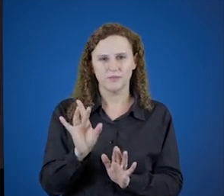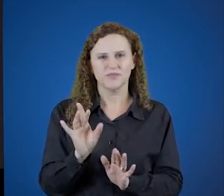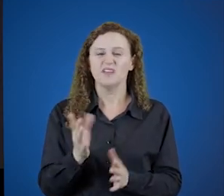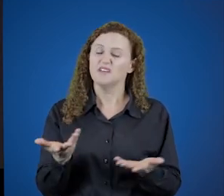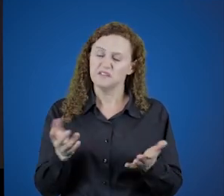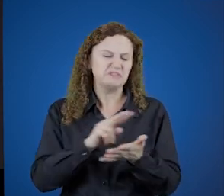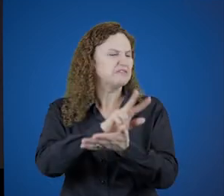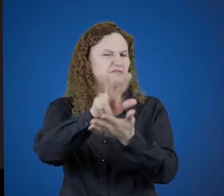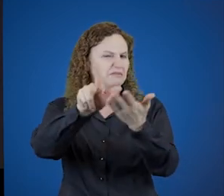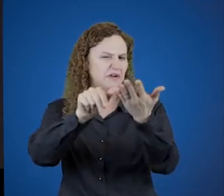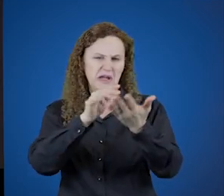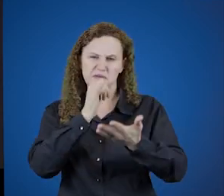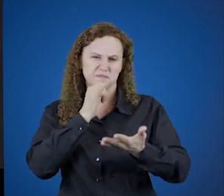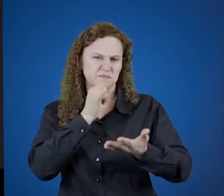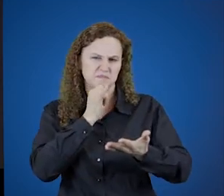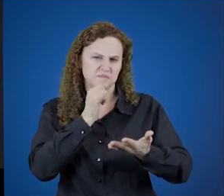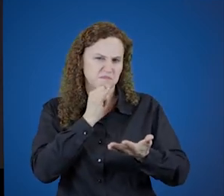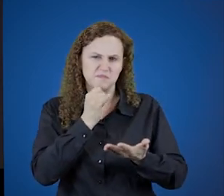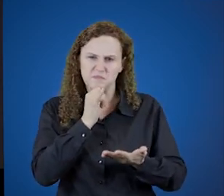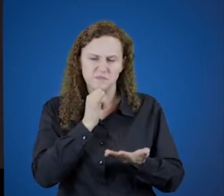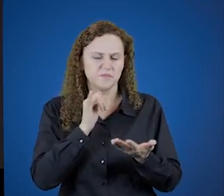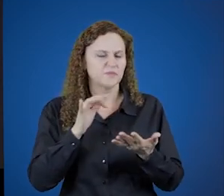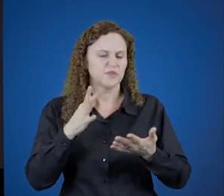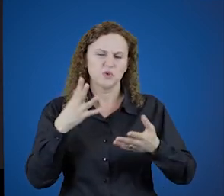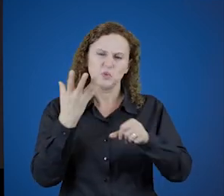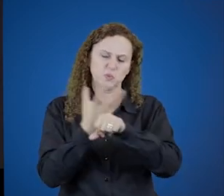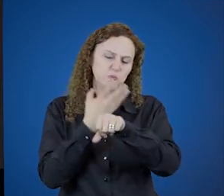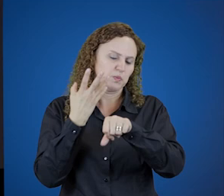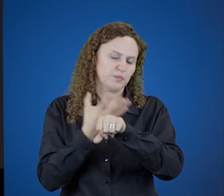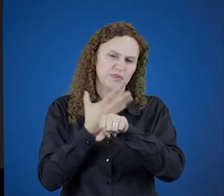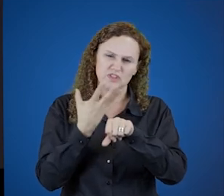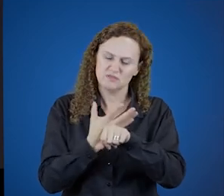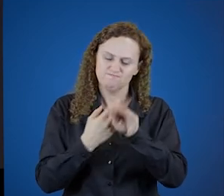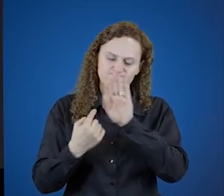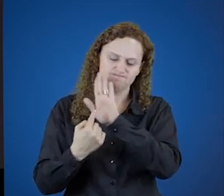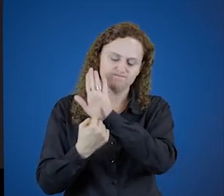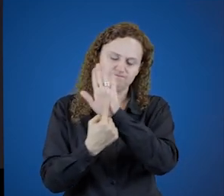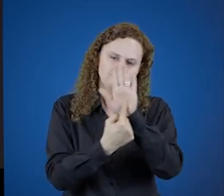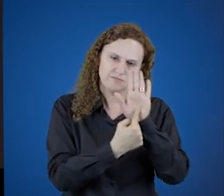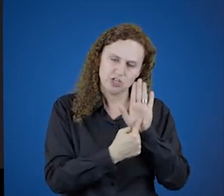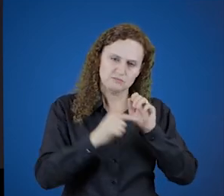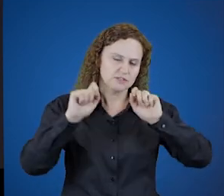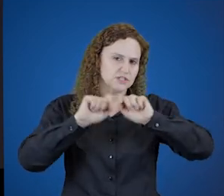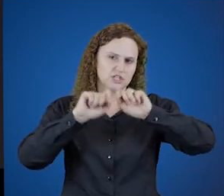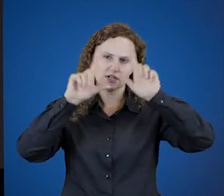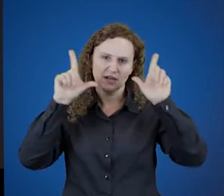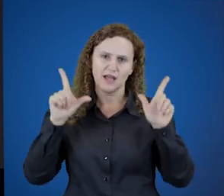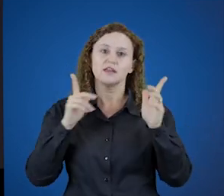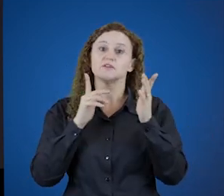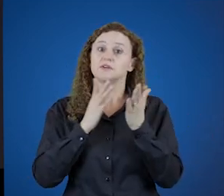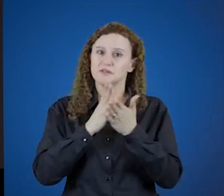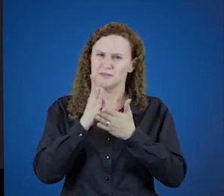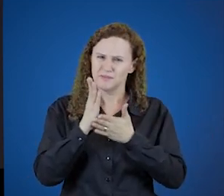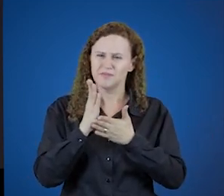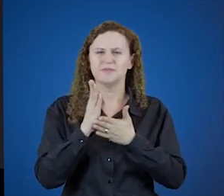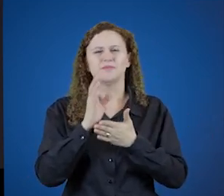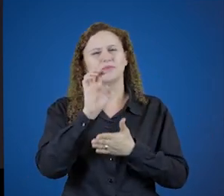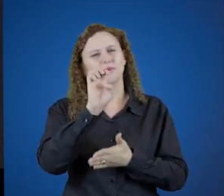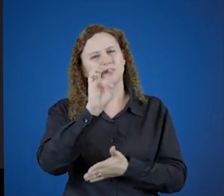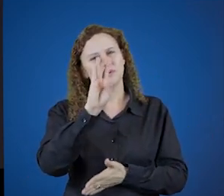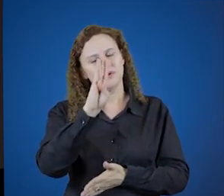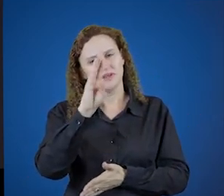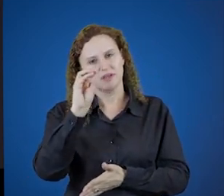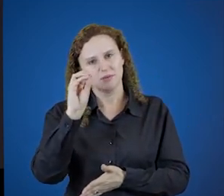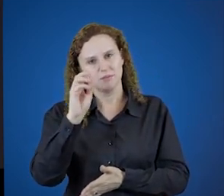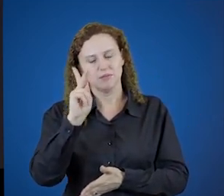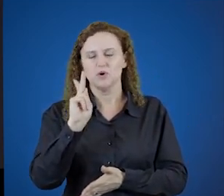e e esses exemplos nós tentamos aí durante todo o tempo da disciplina mostrar para vocês por